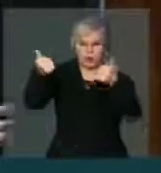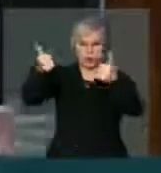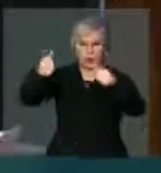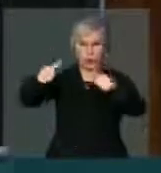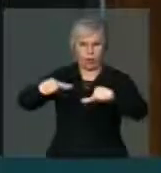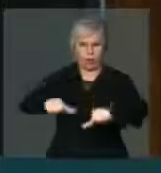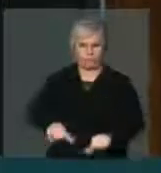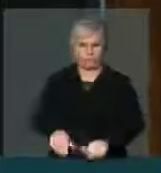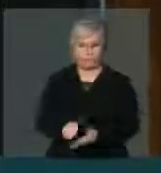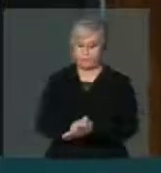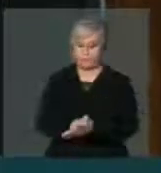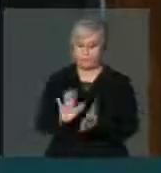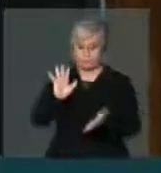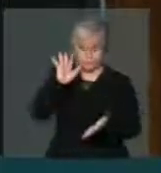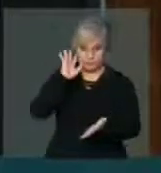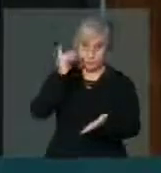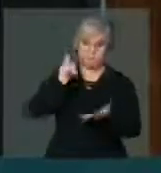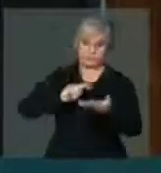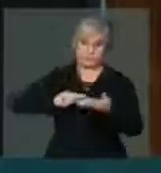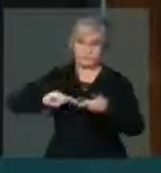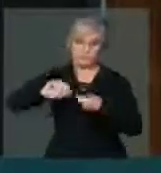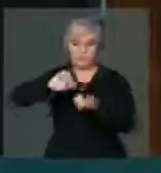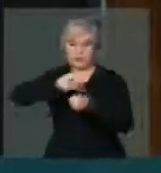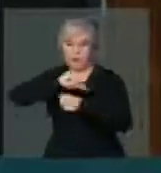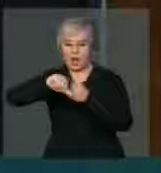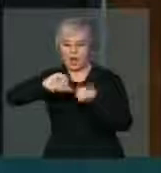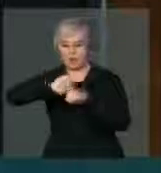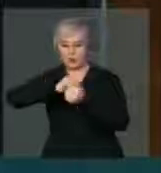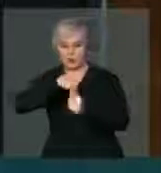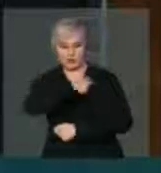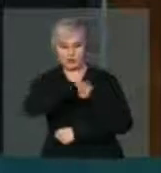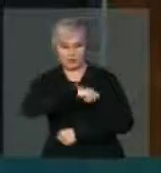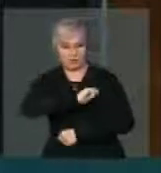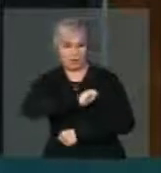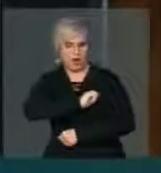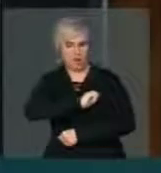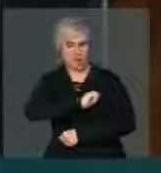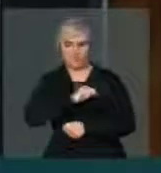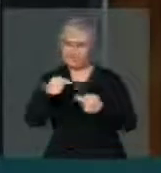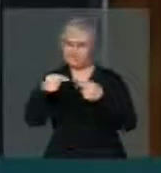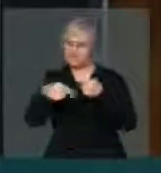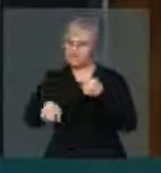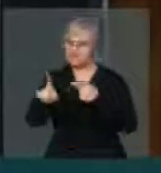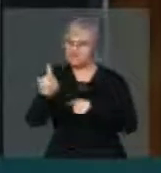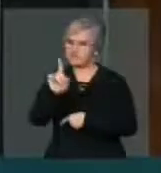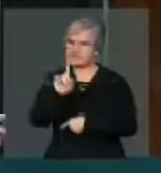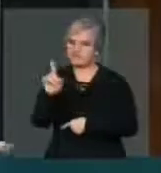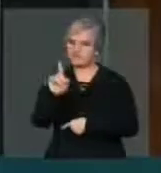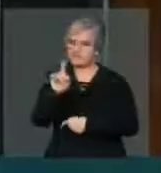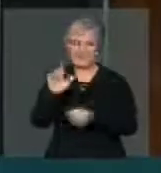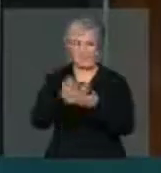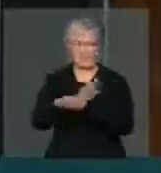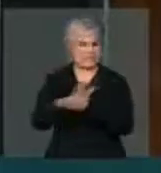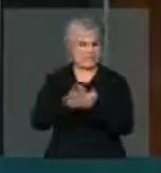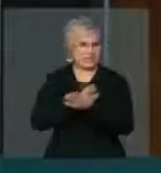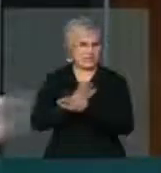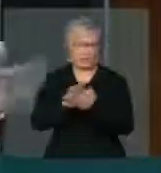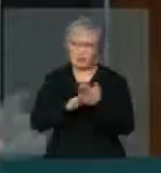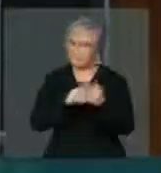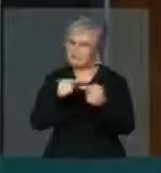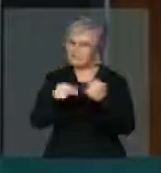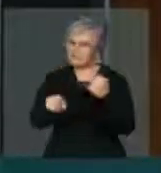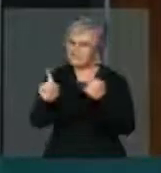As medidas tomadas pelo ajuste fiscal não correspondem em nenhum momento